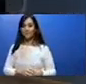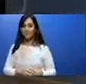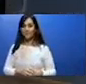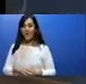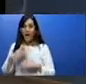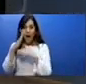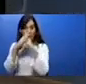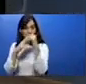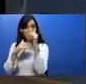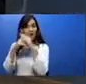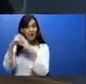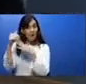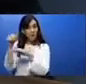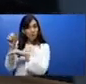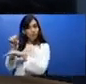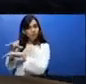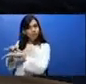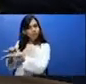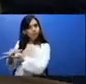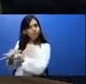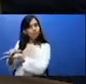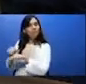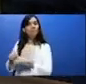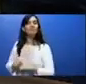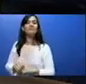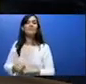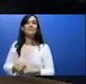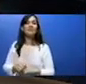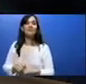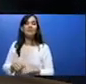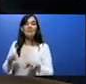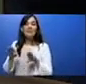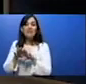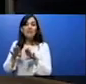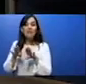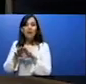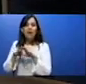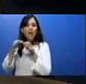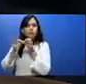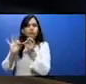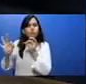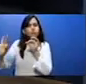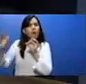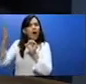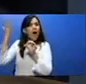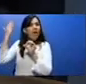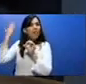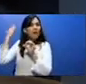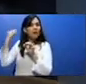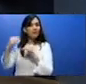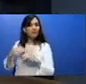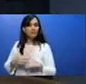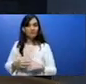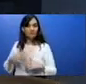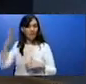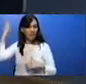As mãos e o horizonte atrás dela são mais claros.